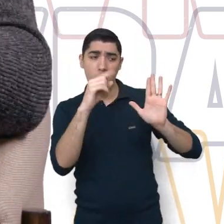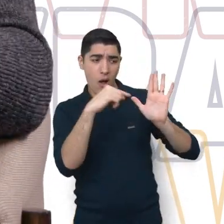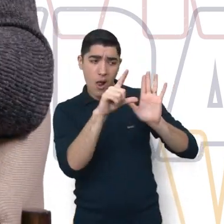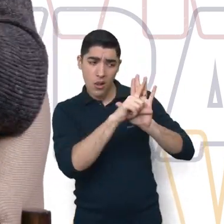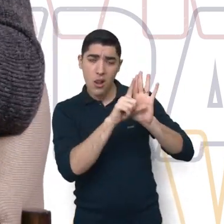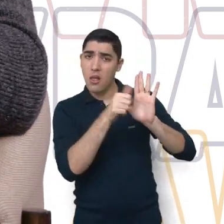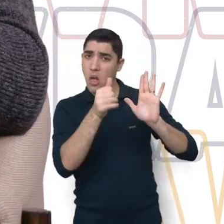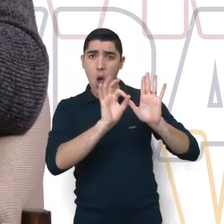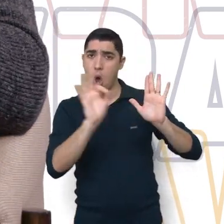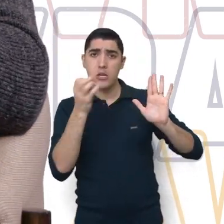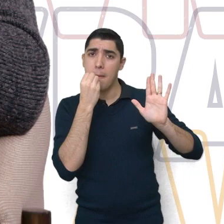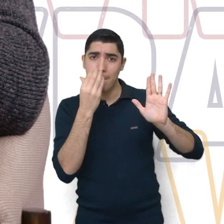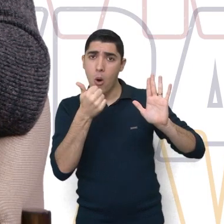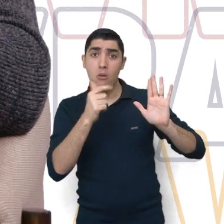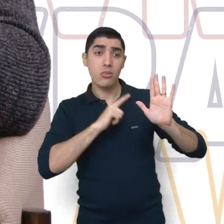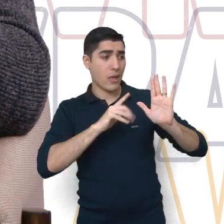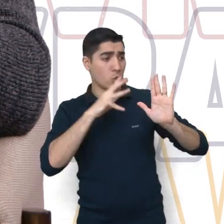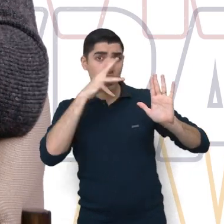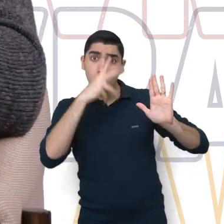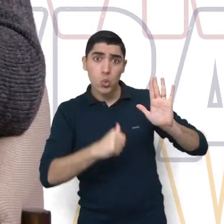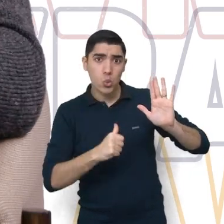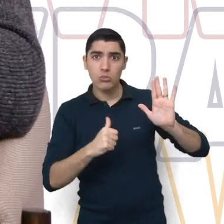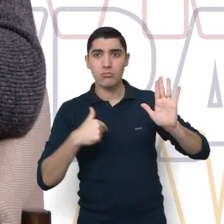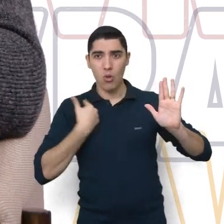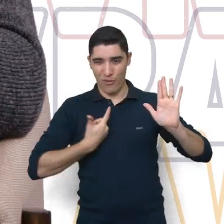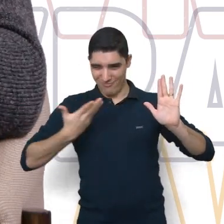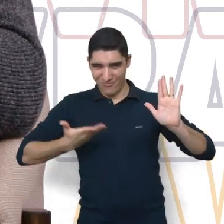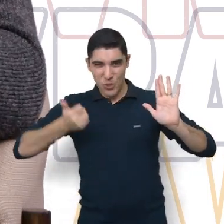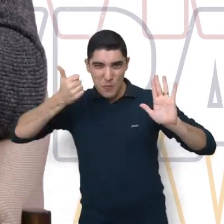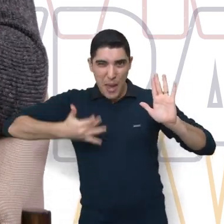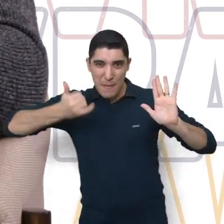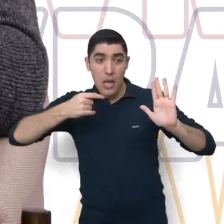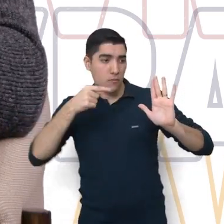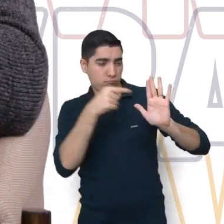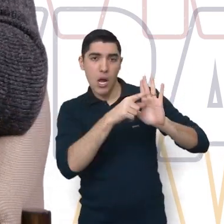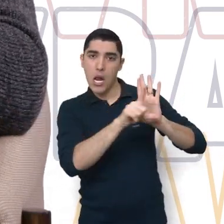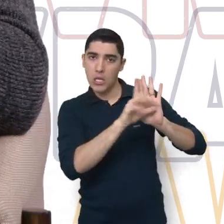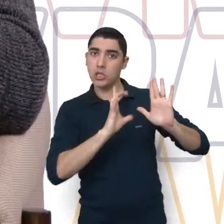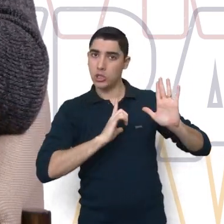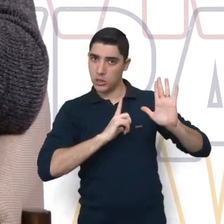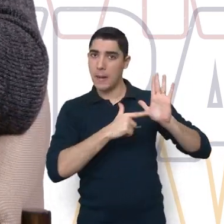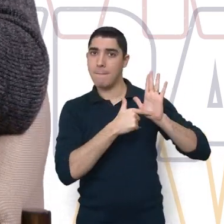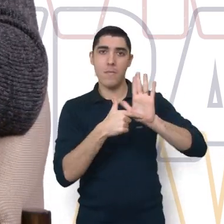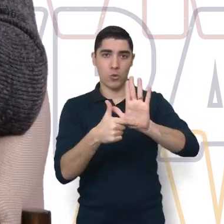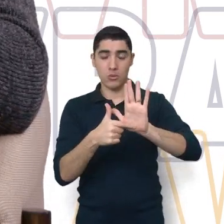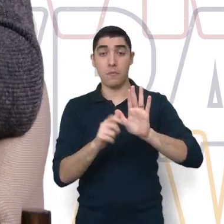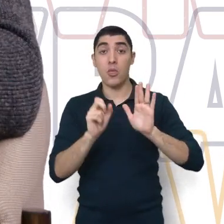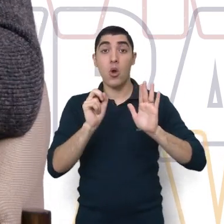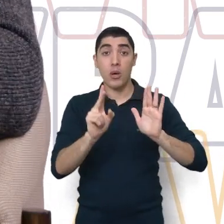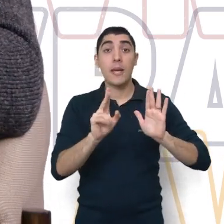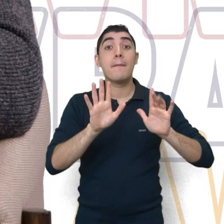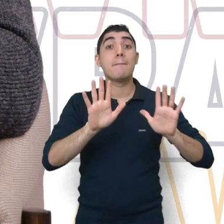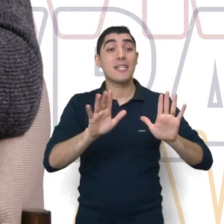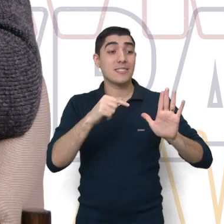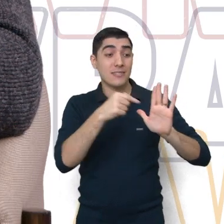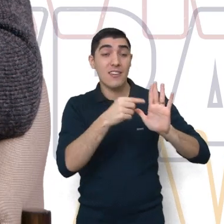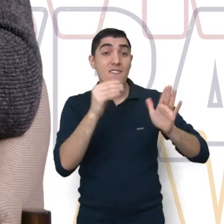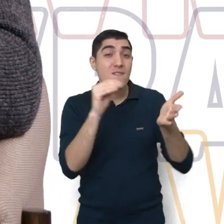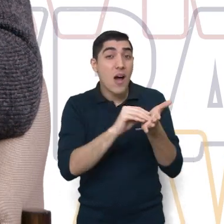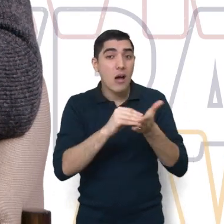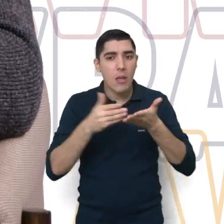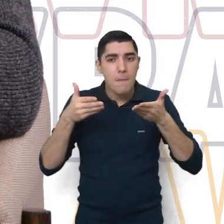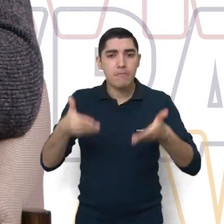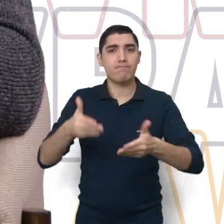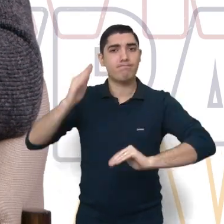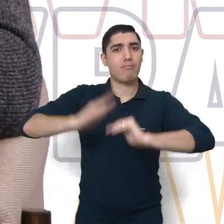ela é ótima ela ela já tem todos os elementos que nós estamos falando né de colocar em prática algo